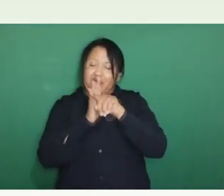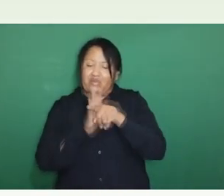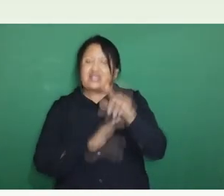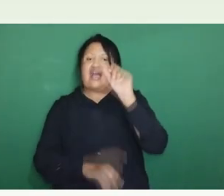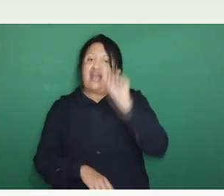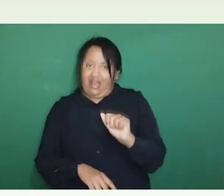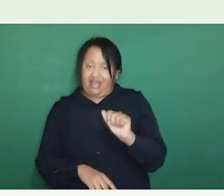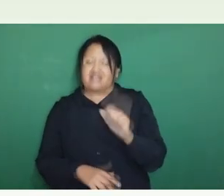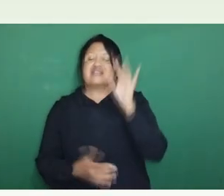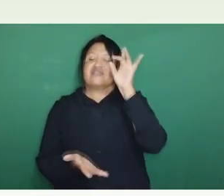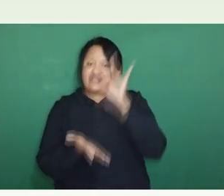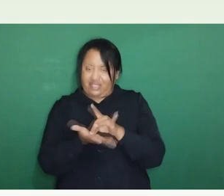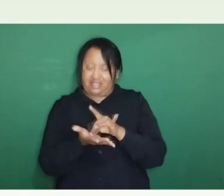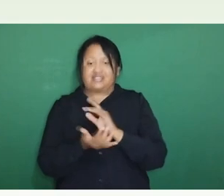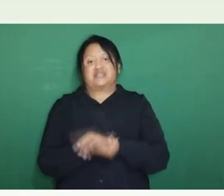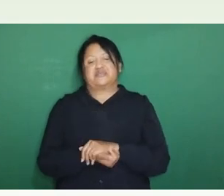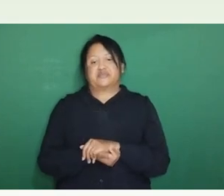alternativa verdadeira